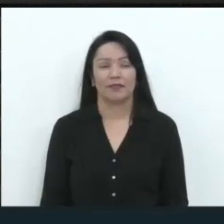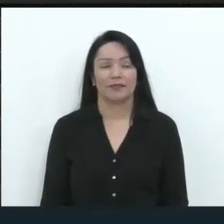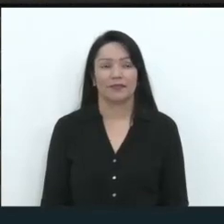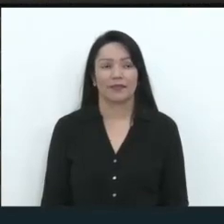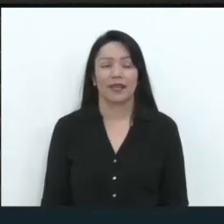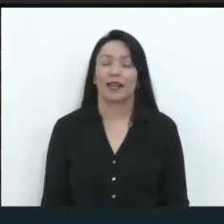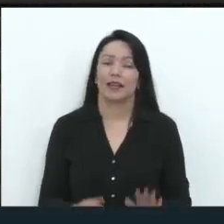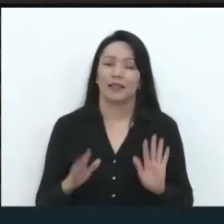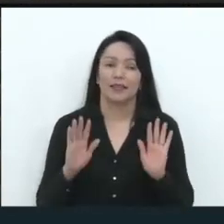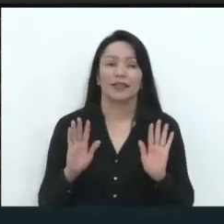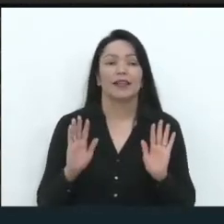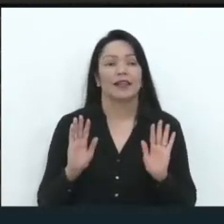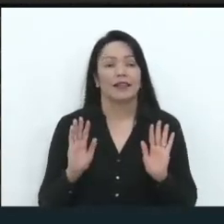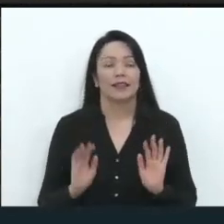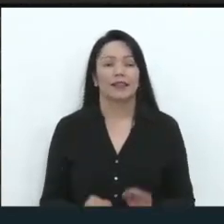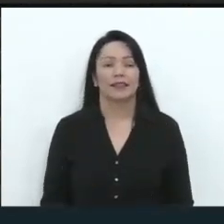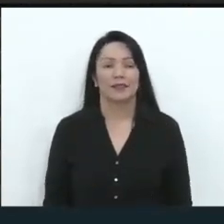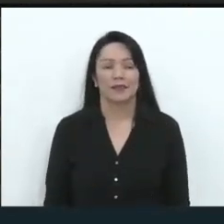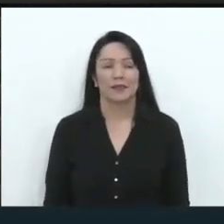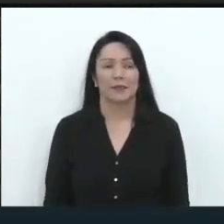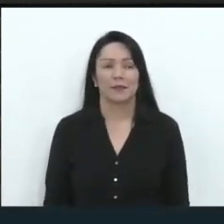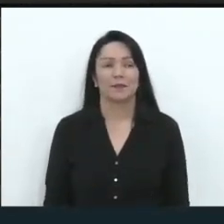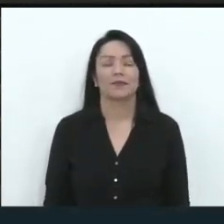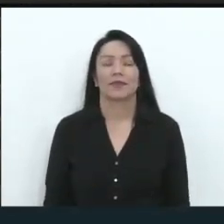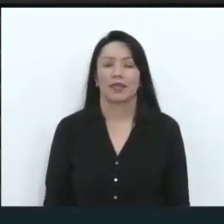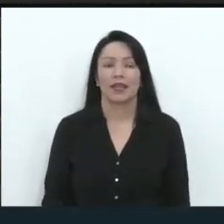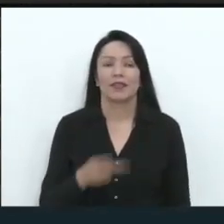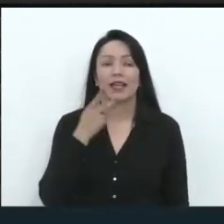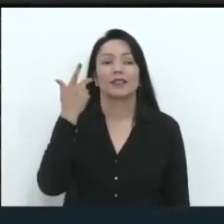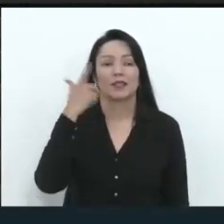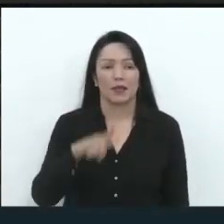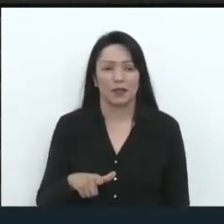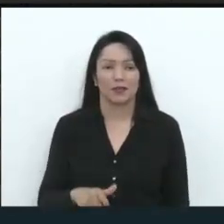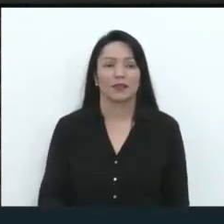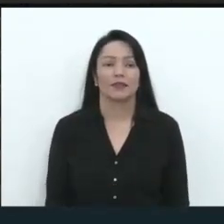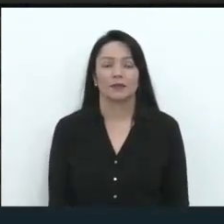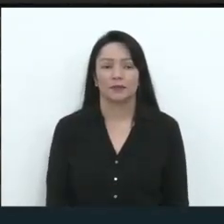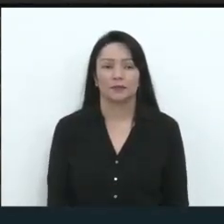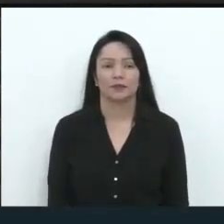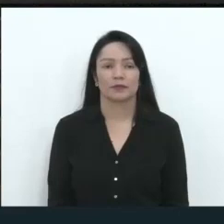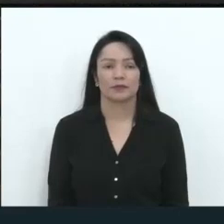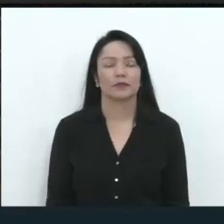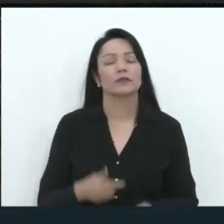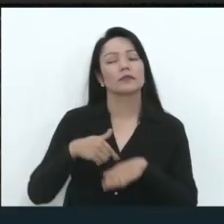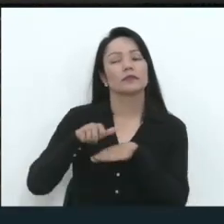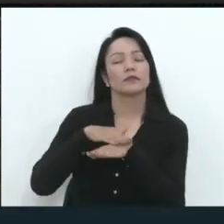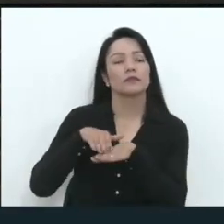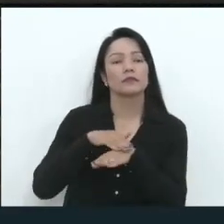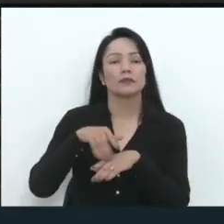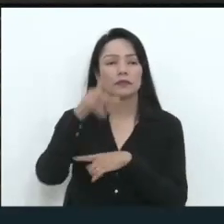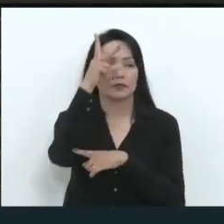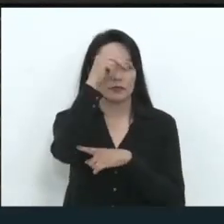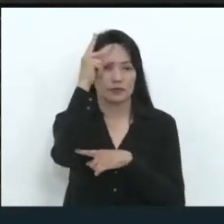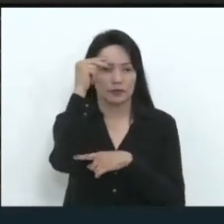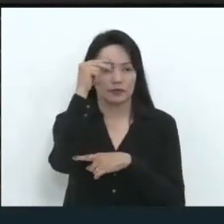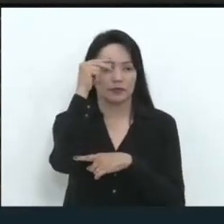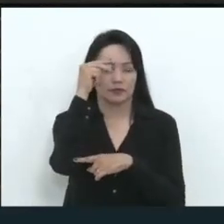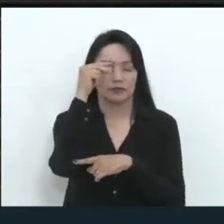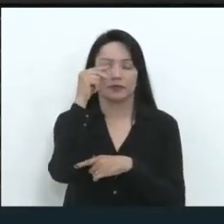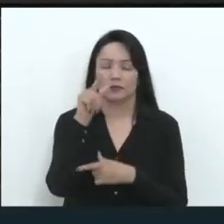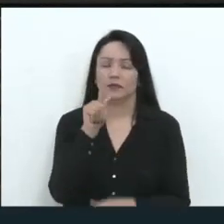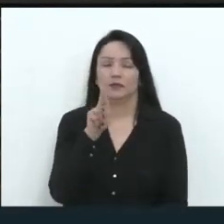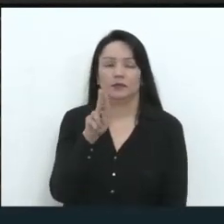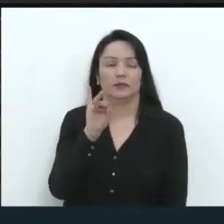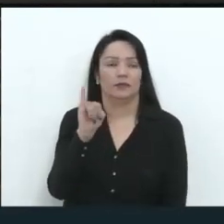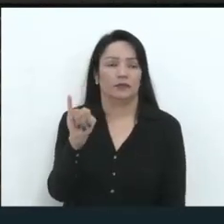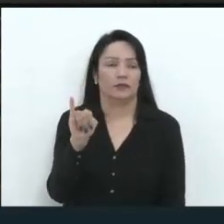Gente, ó, quero também reafirmar o seguinte. Eu conversei com o prefeito Guti, tá?